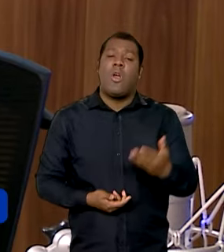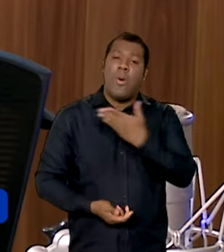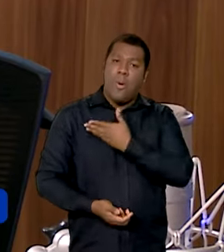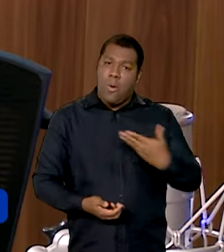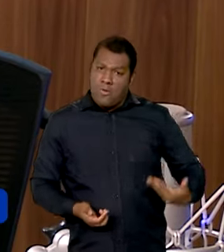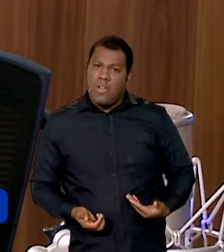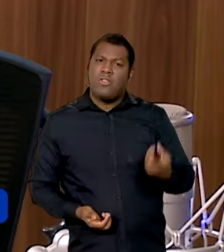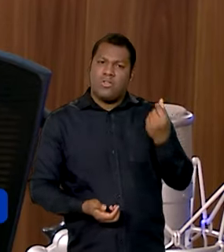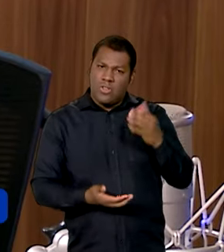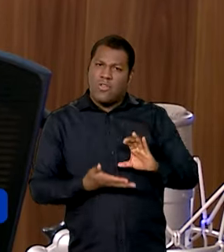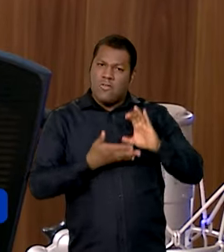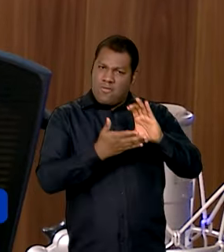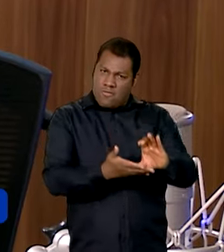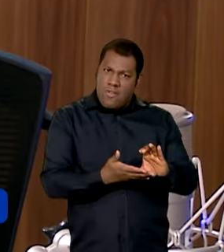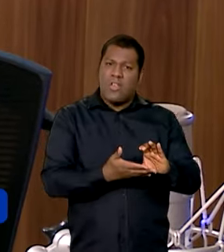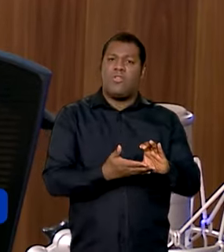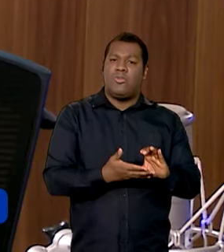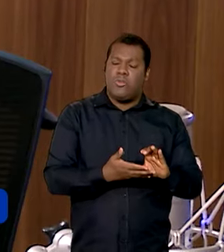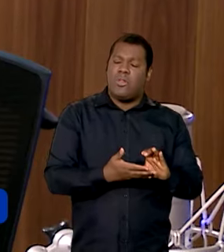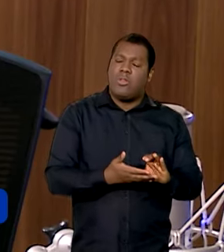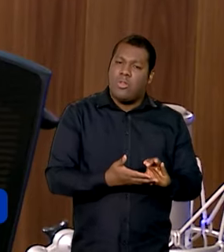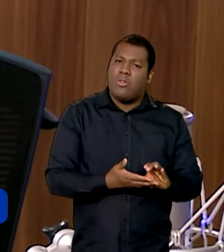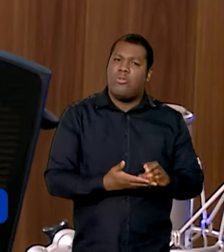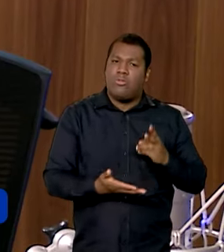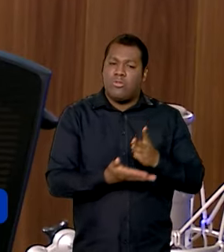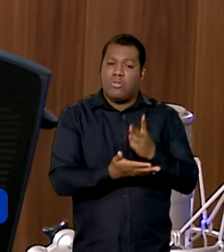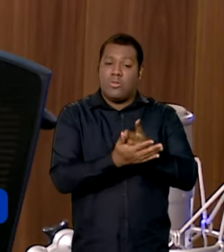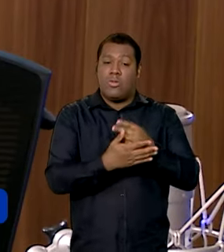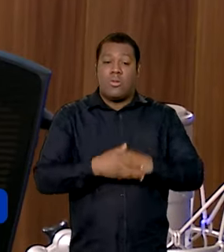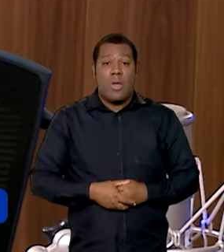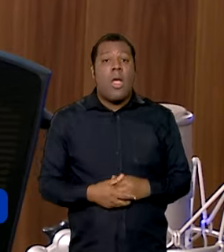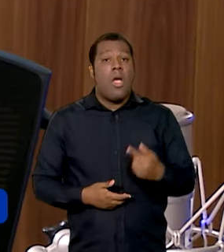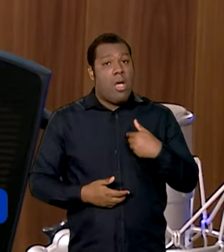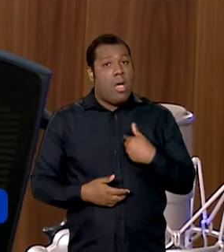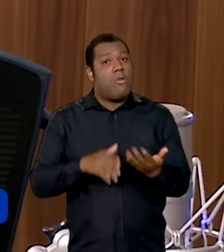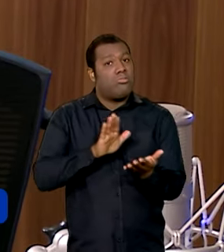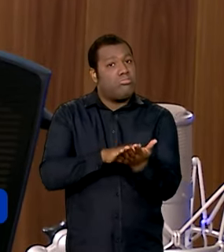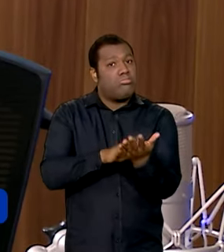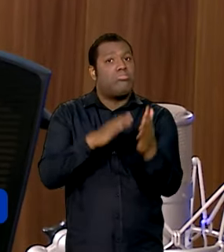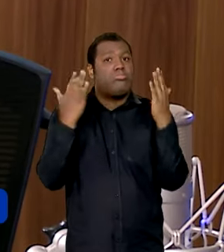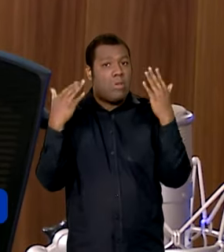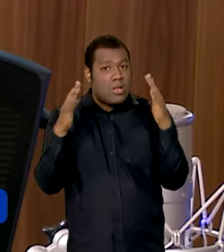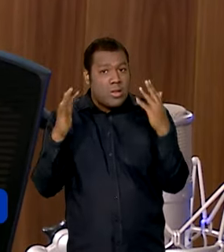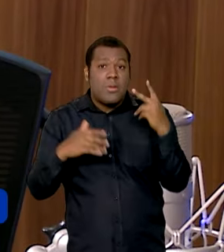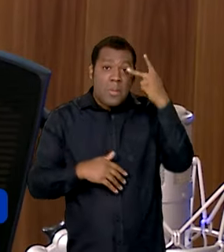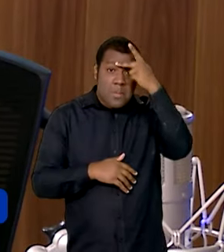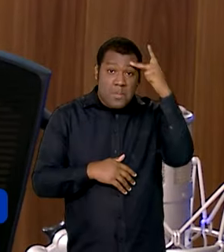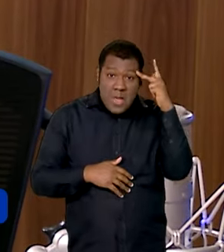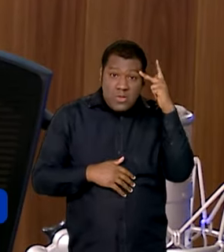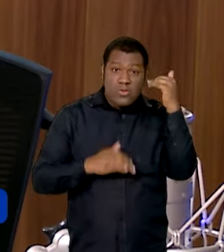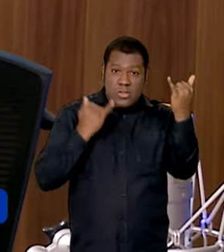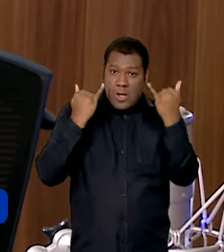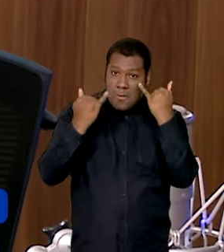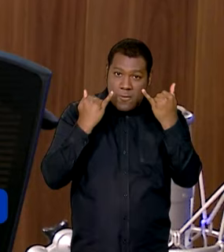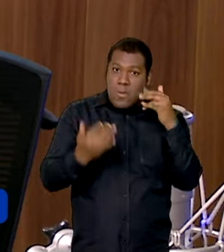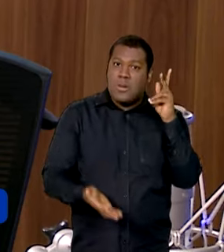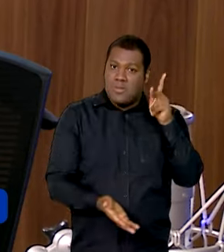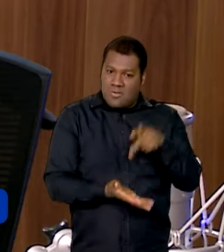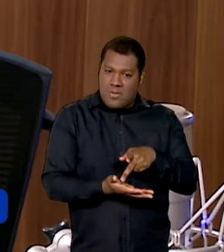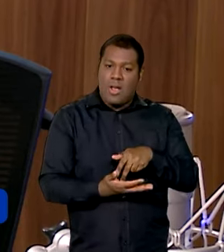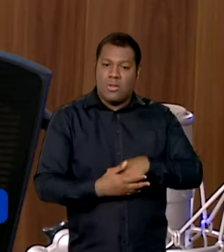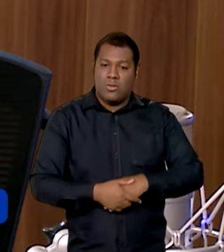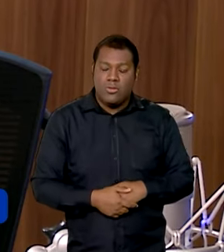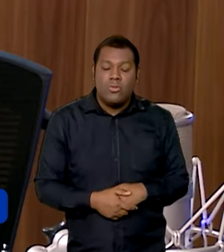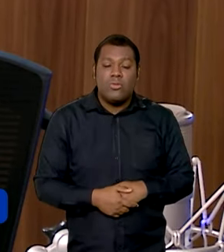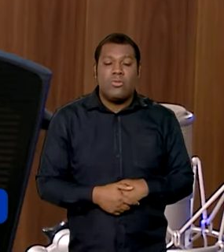obras estão sendo feitas então eu até parabenizo a todos aqueles que fazem esse trabalho né de correção da informação Mas além disso acho que